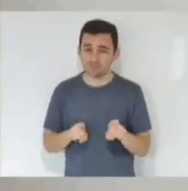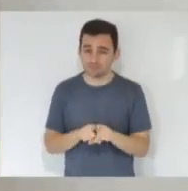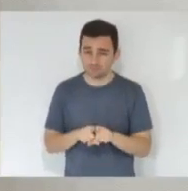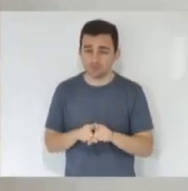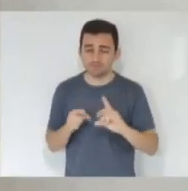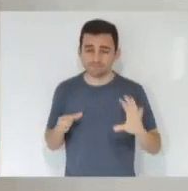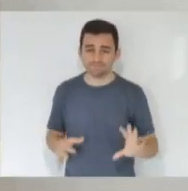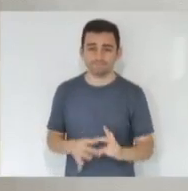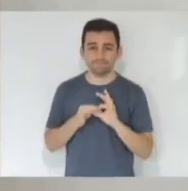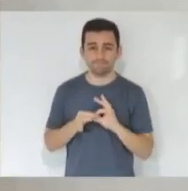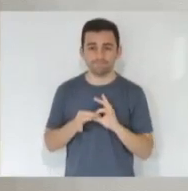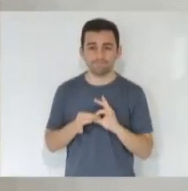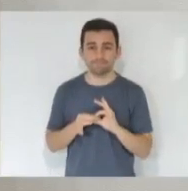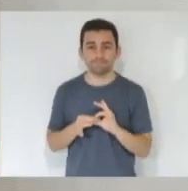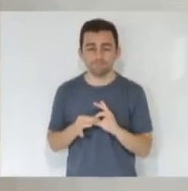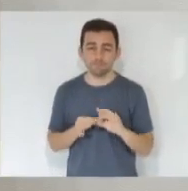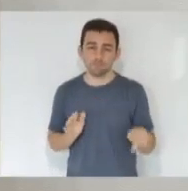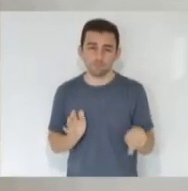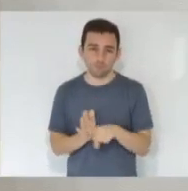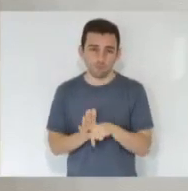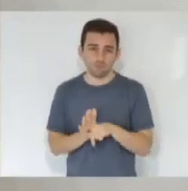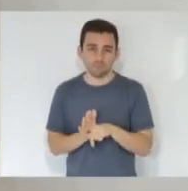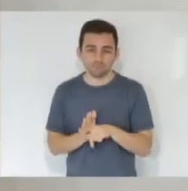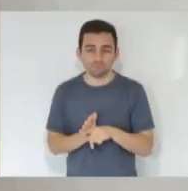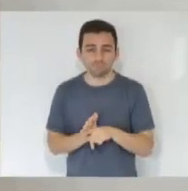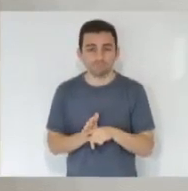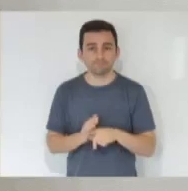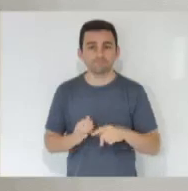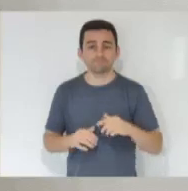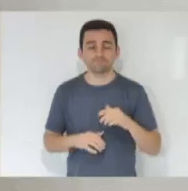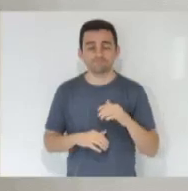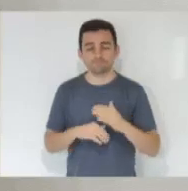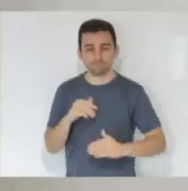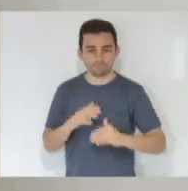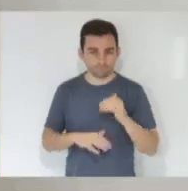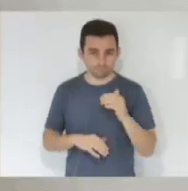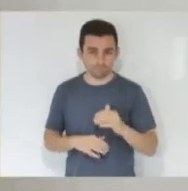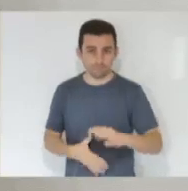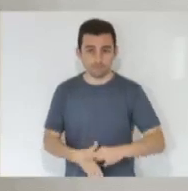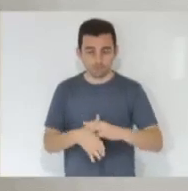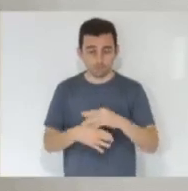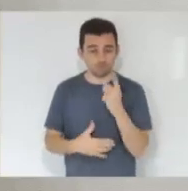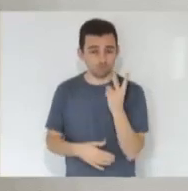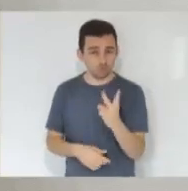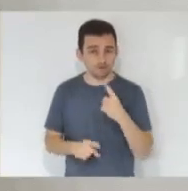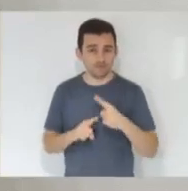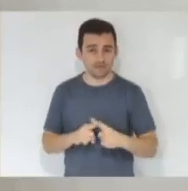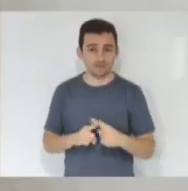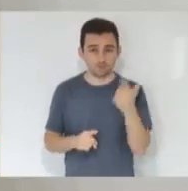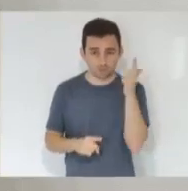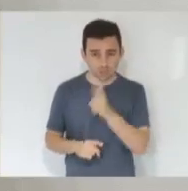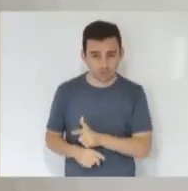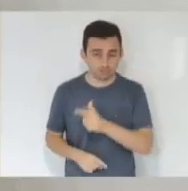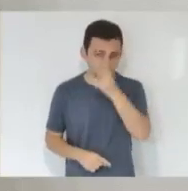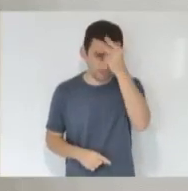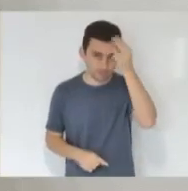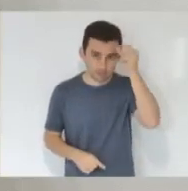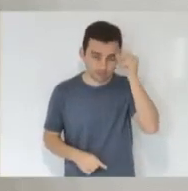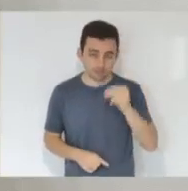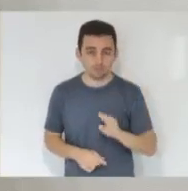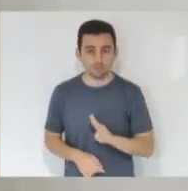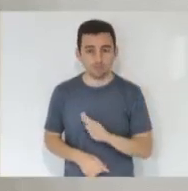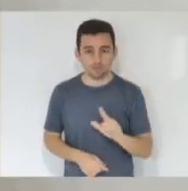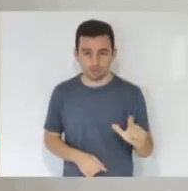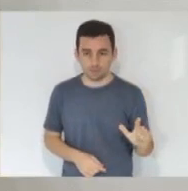filiação desse grande e promissor líder, duas vezes prefeito de Blumenau, Napoleão Bernardes. E